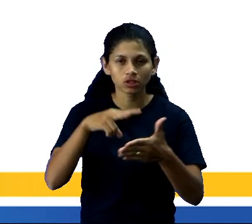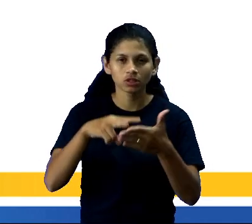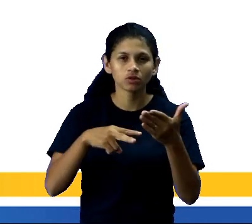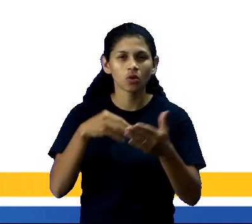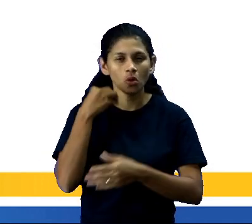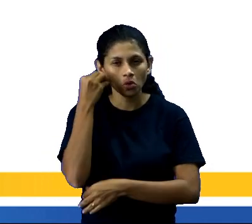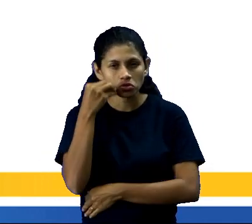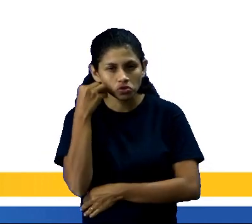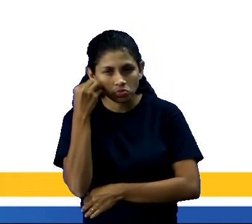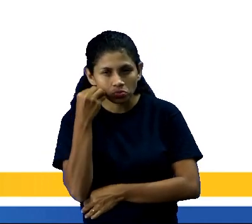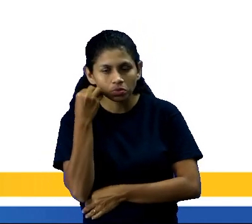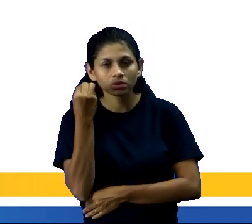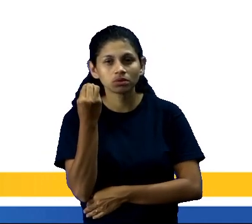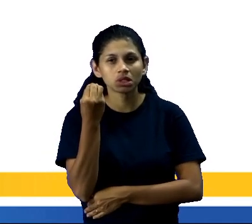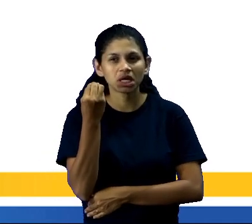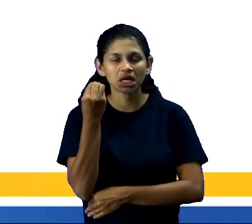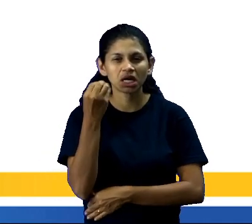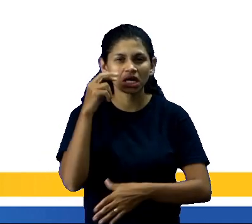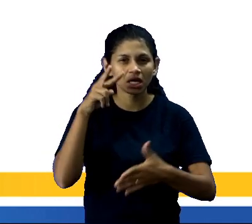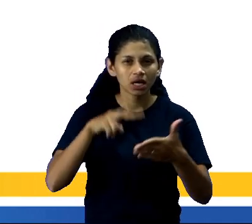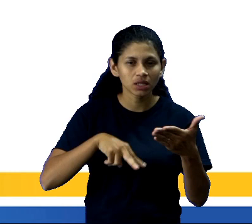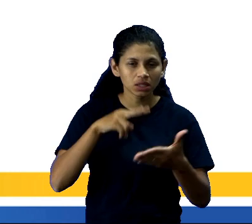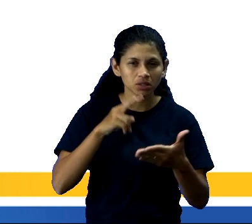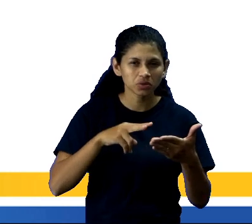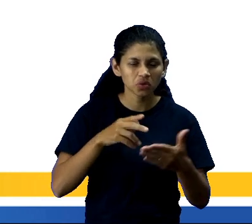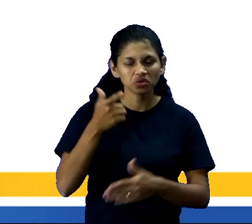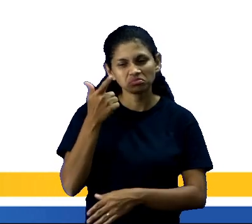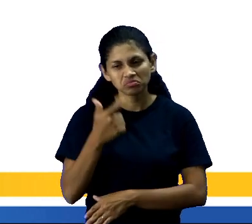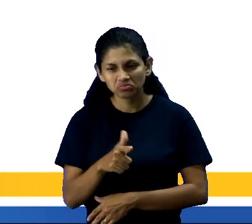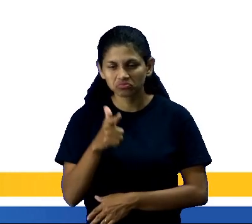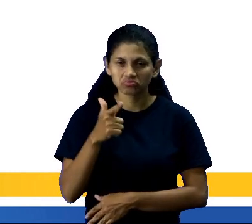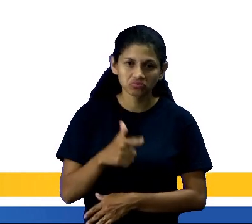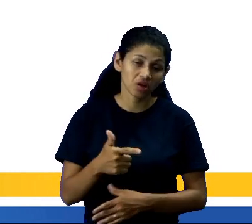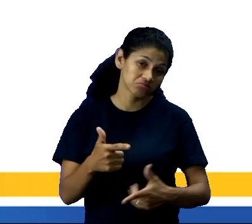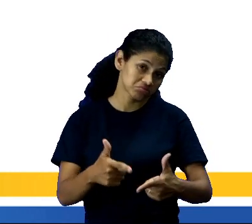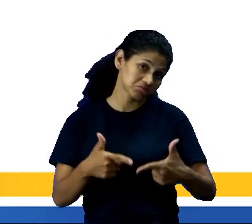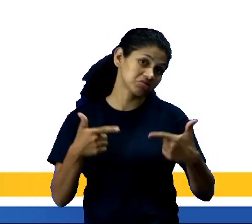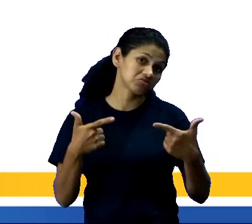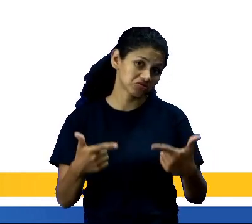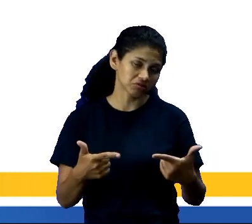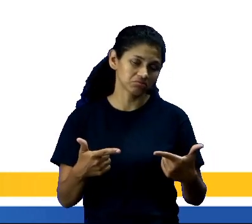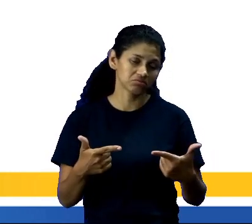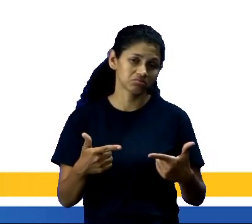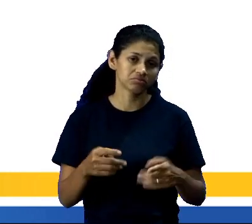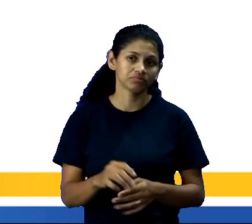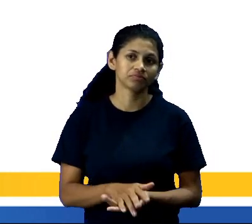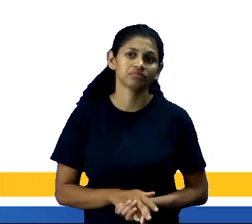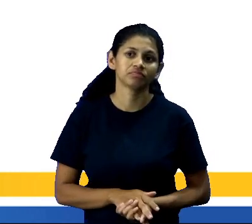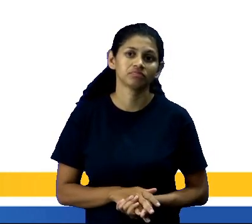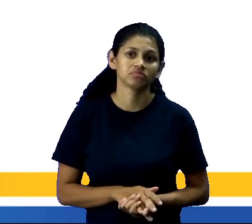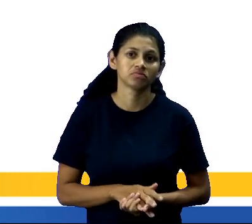vai ficar muito repetitiva, que essa história é boa para leitores principiantes.